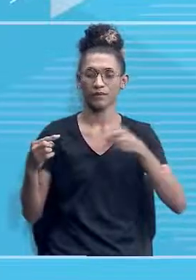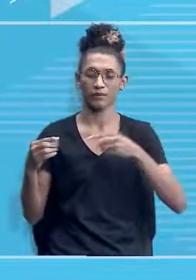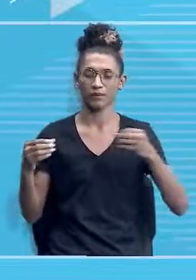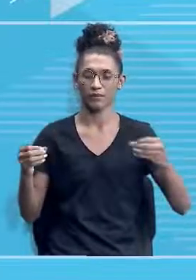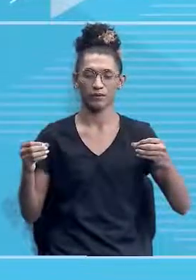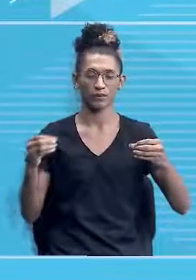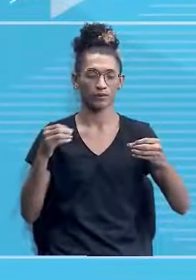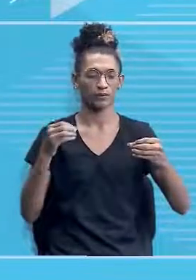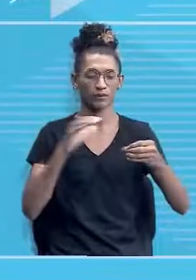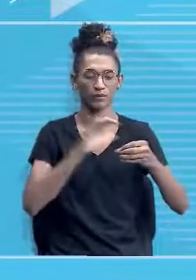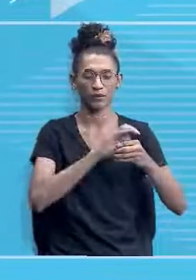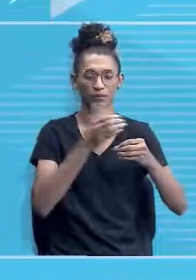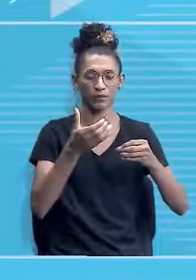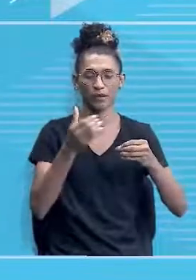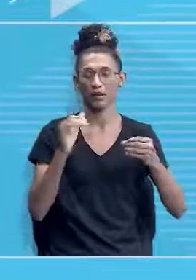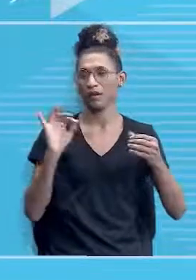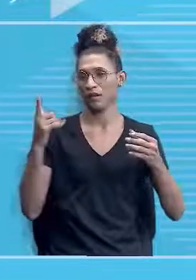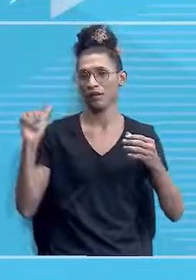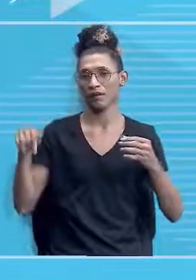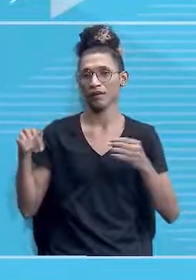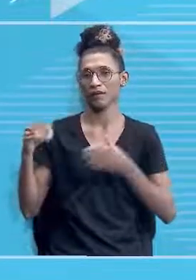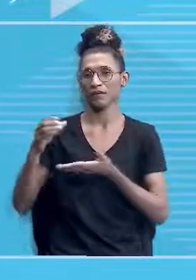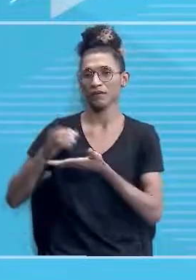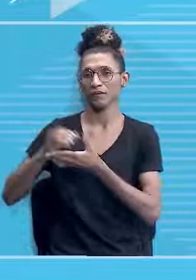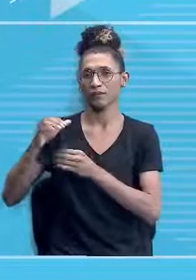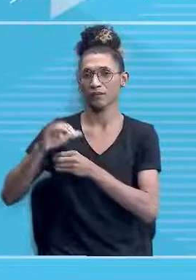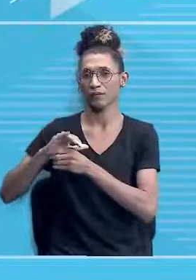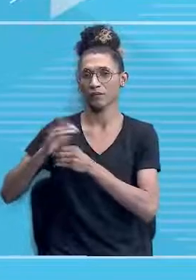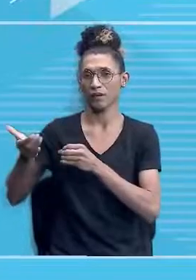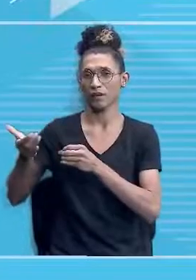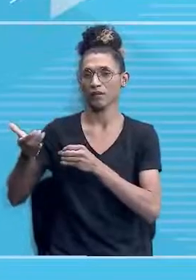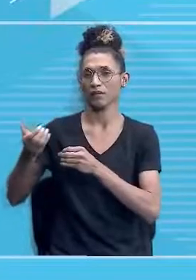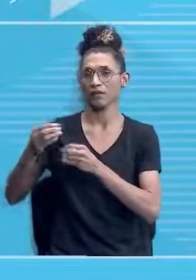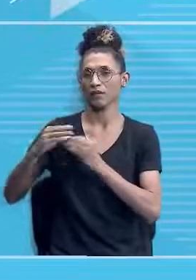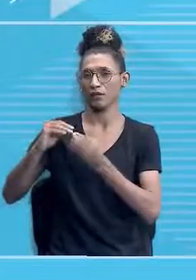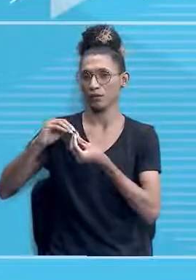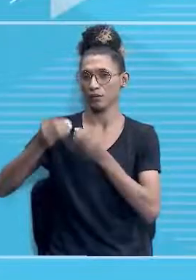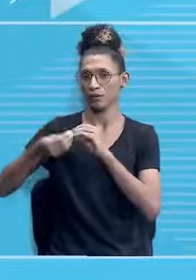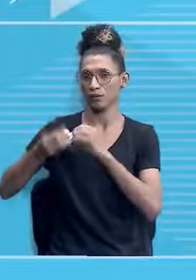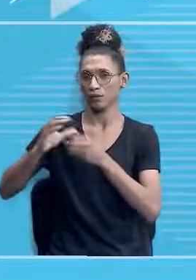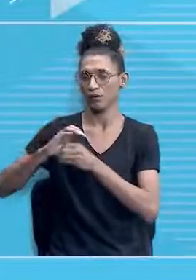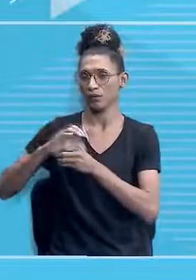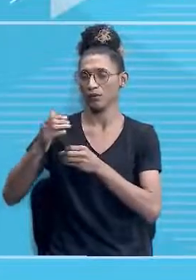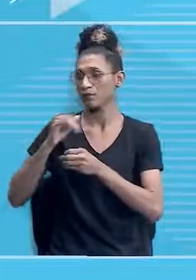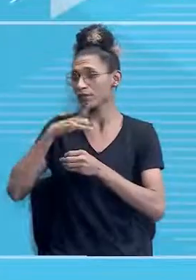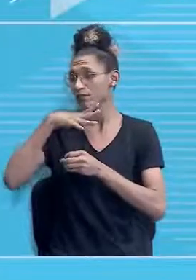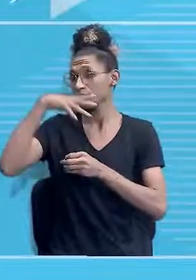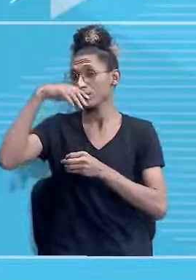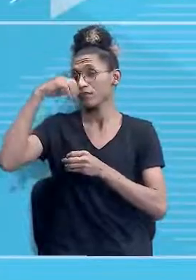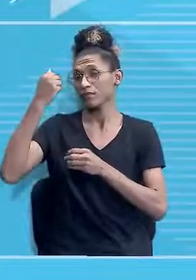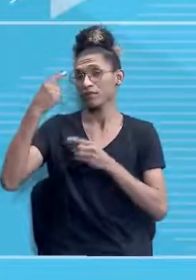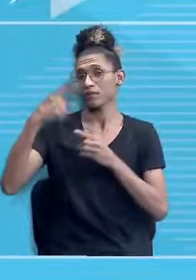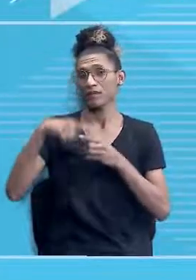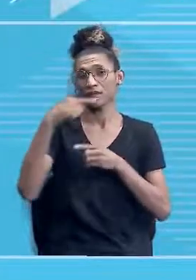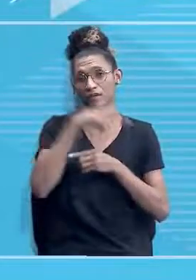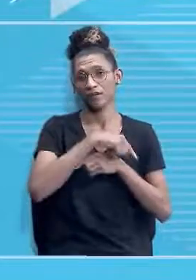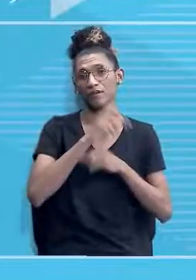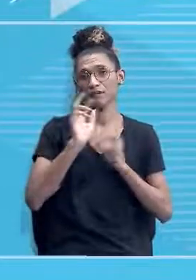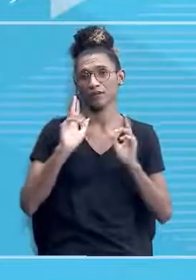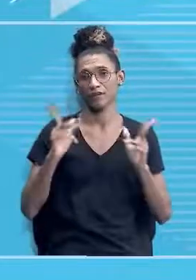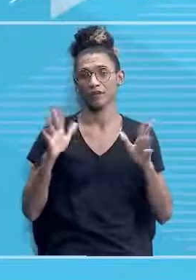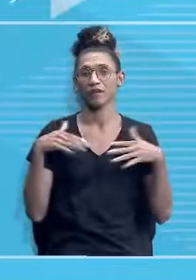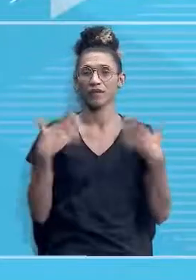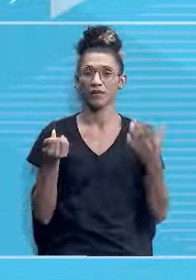é longe que vai ser acetona porque é mais volátil que o ponto de ebulição do álcool é maior do que da da acetona tá